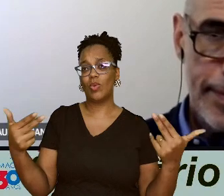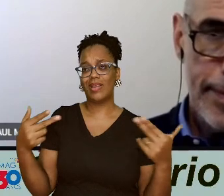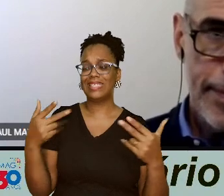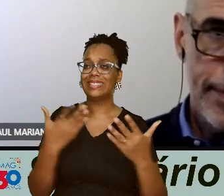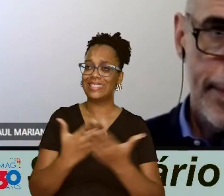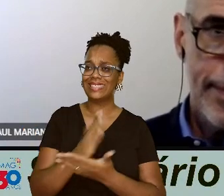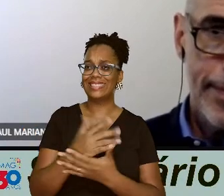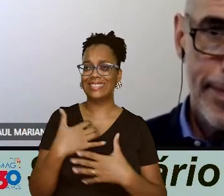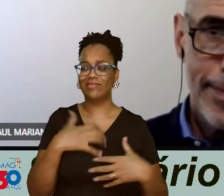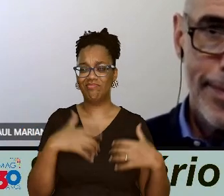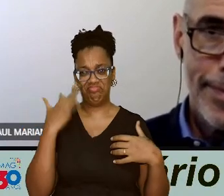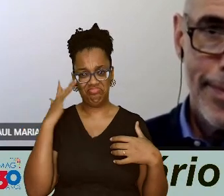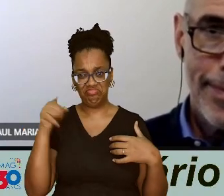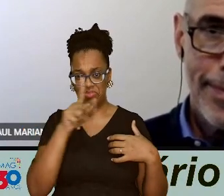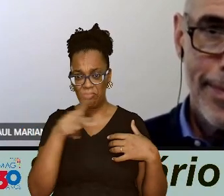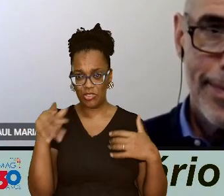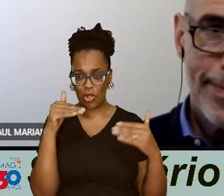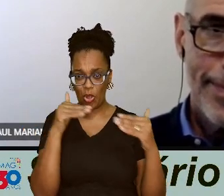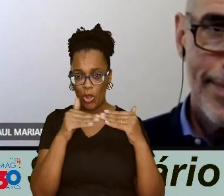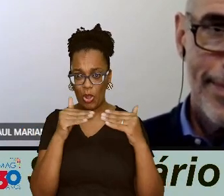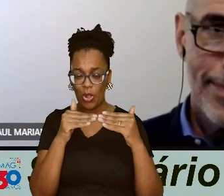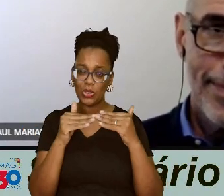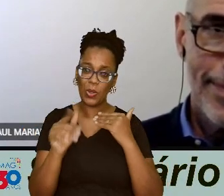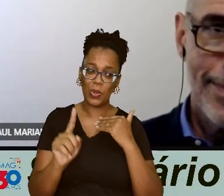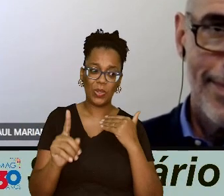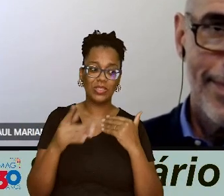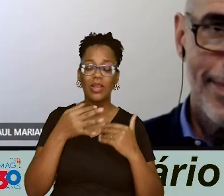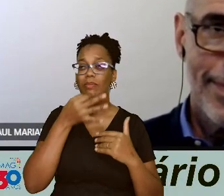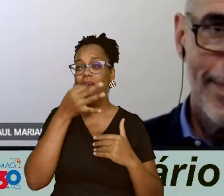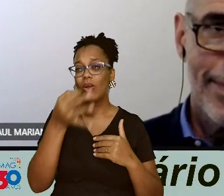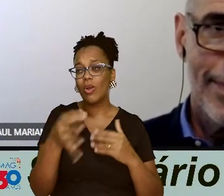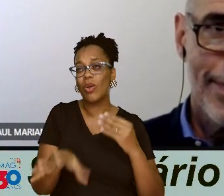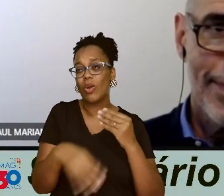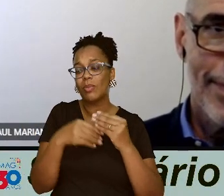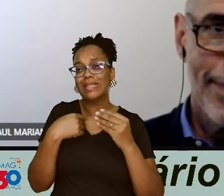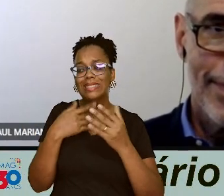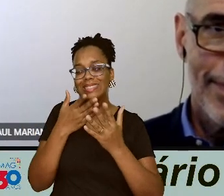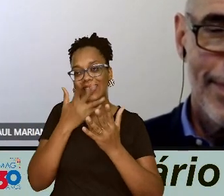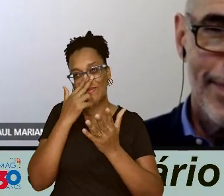sei se a professora concorda comigo, mas essa observação eu gostaria de fazer. Eu fugi um pouco